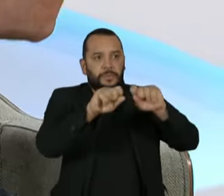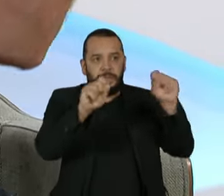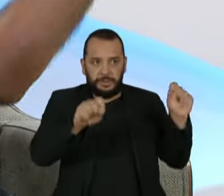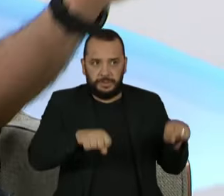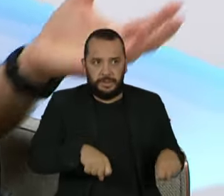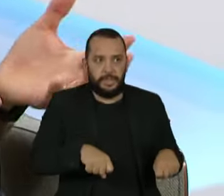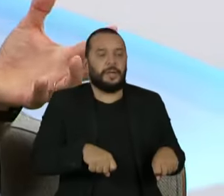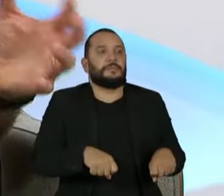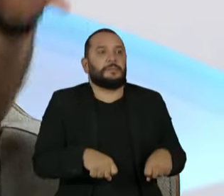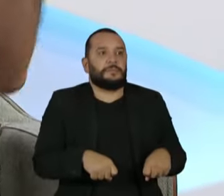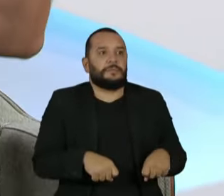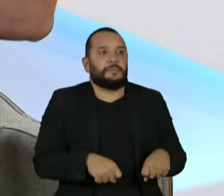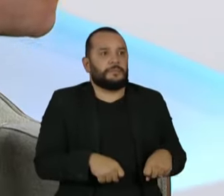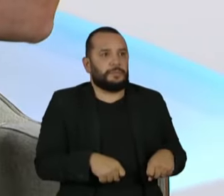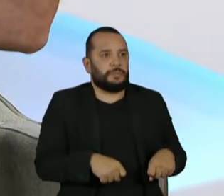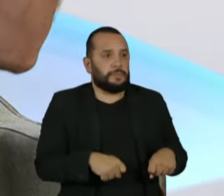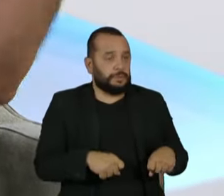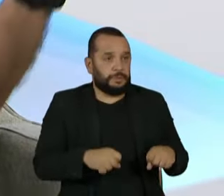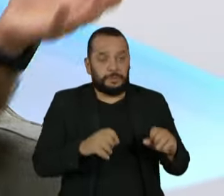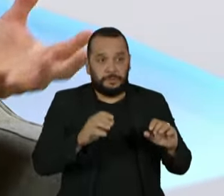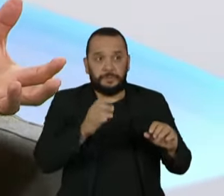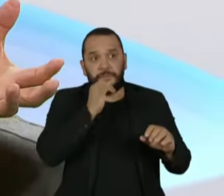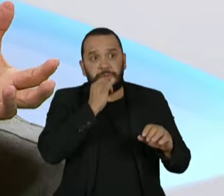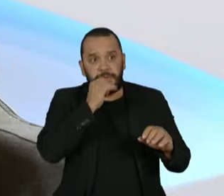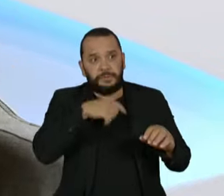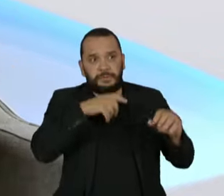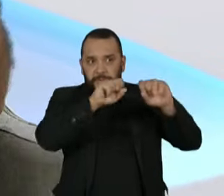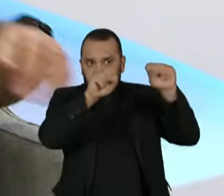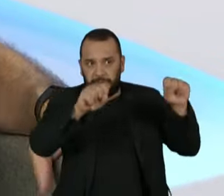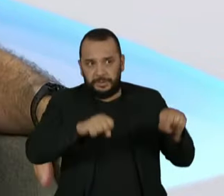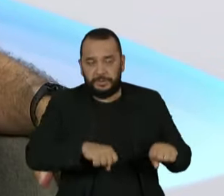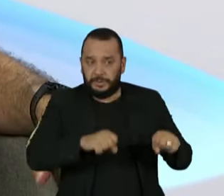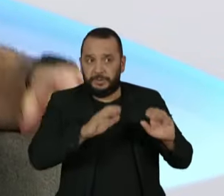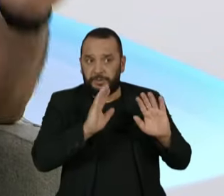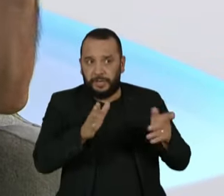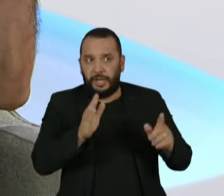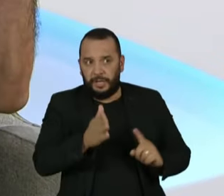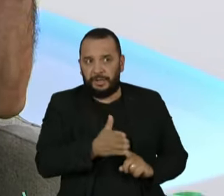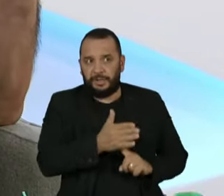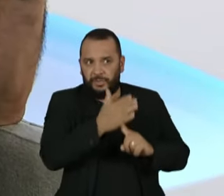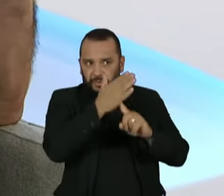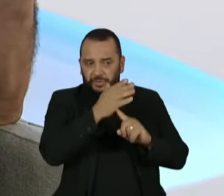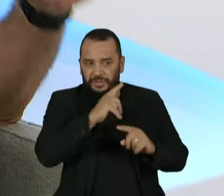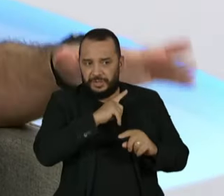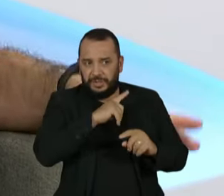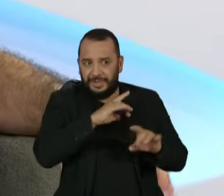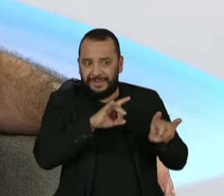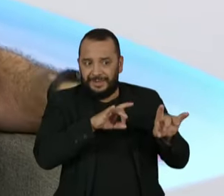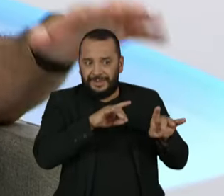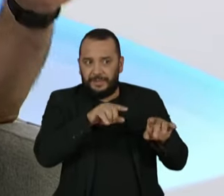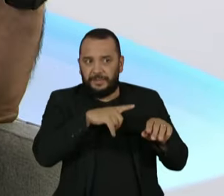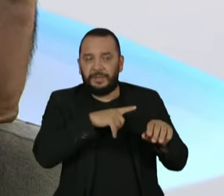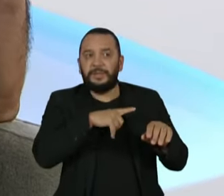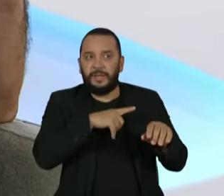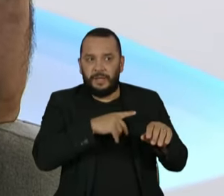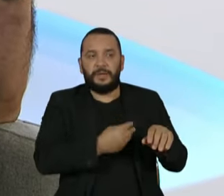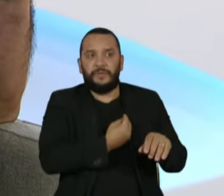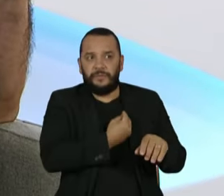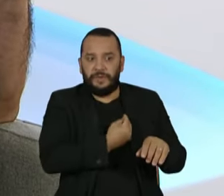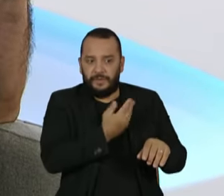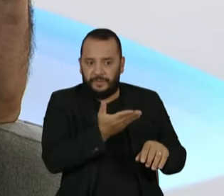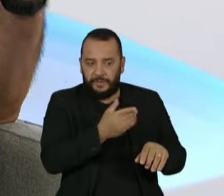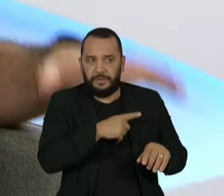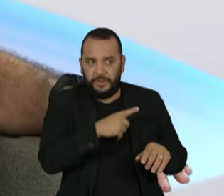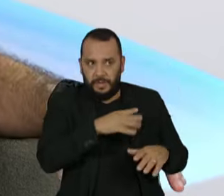como se fosse em toda a plataforma ela tá não só viva Mas ela tá evoluindo